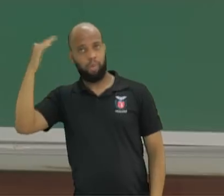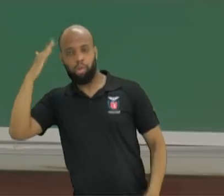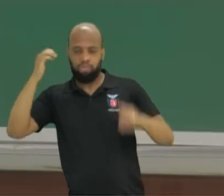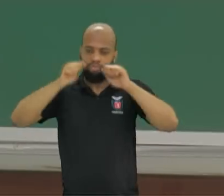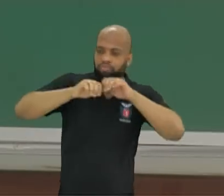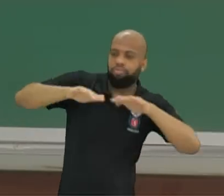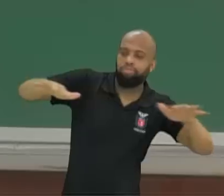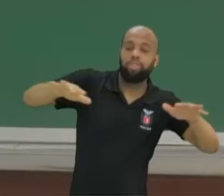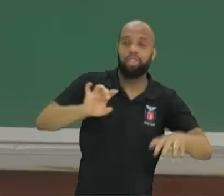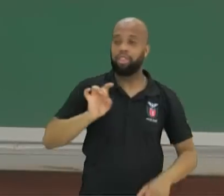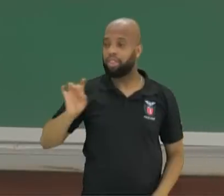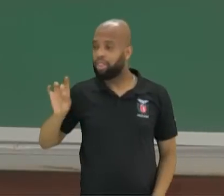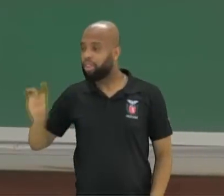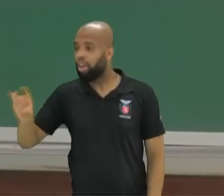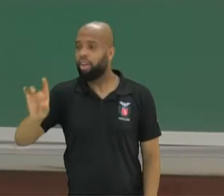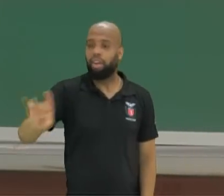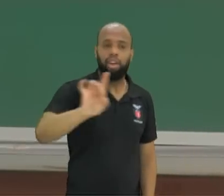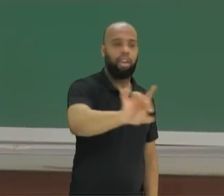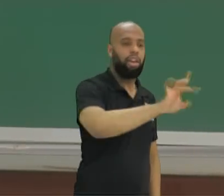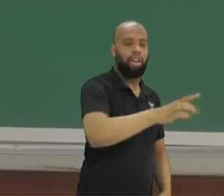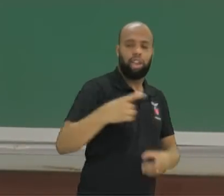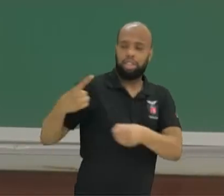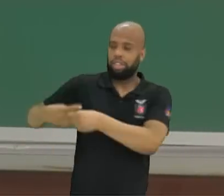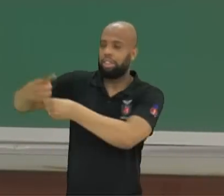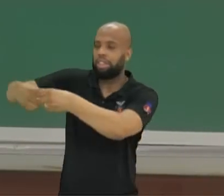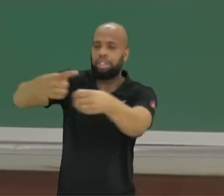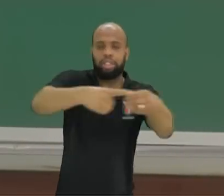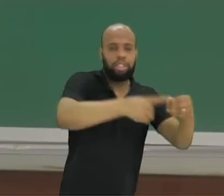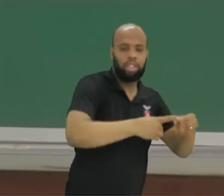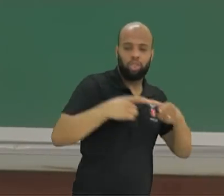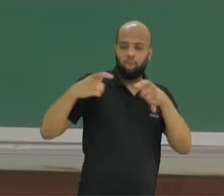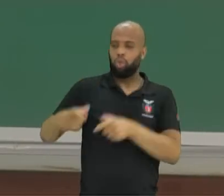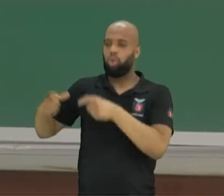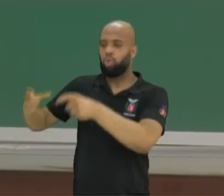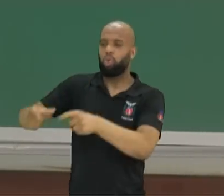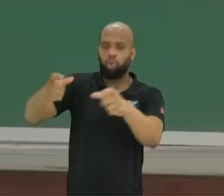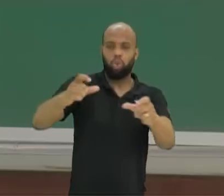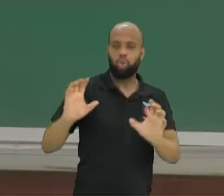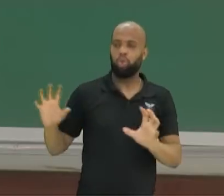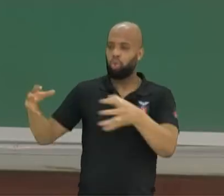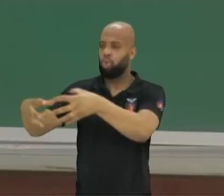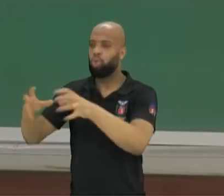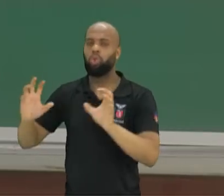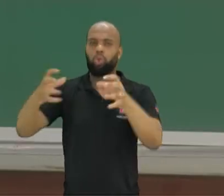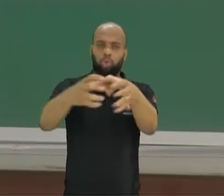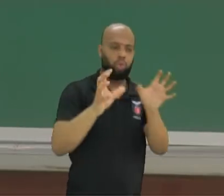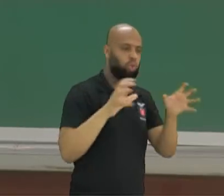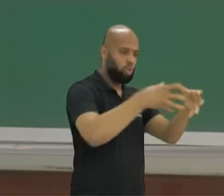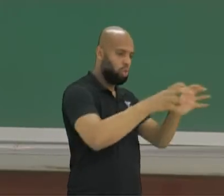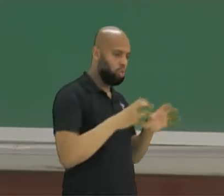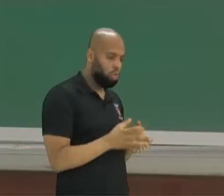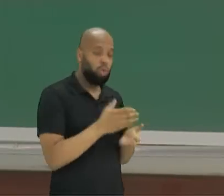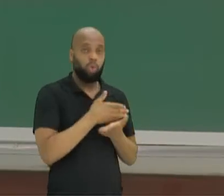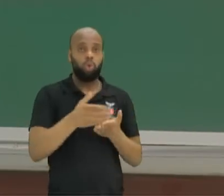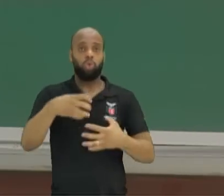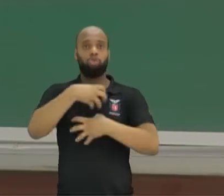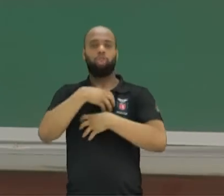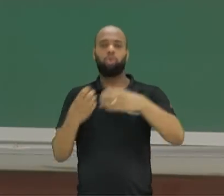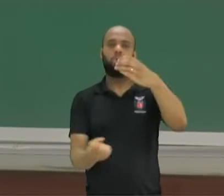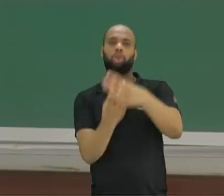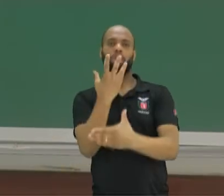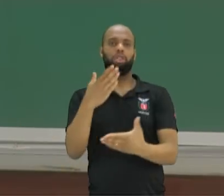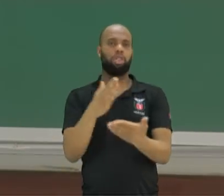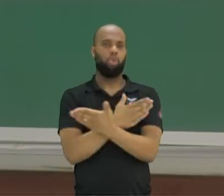e em cada cidade, em cada local, na verdade em cada grupo ali urbano, acabava criando